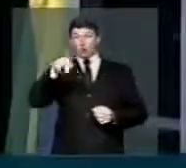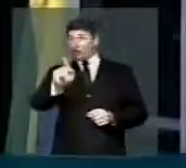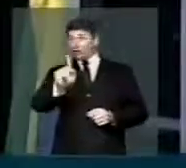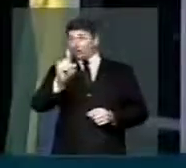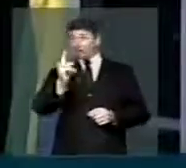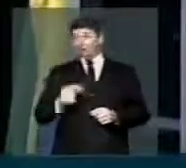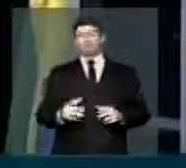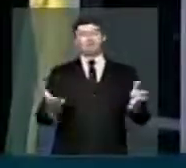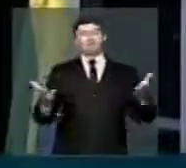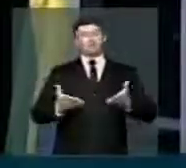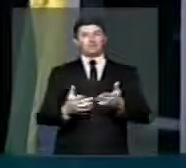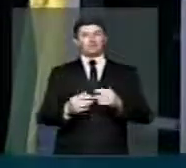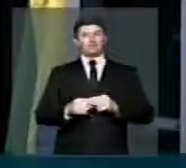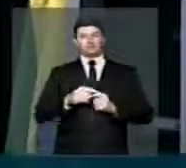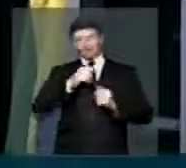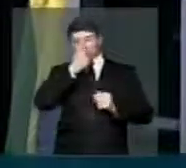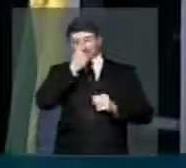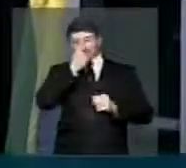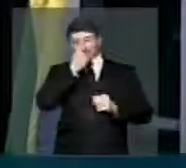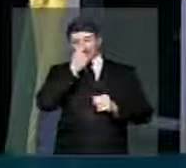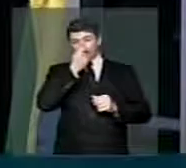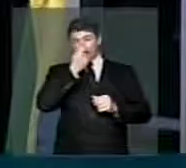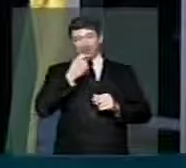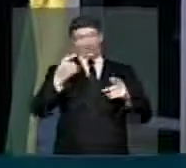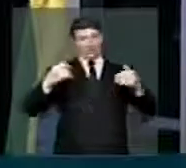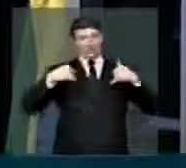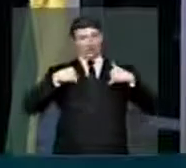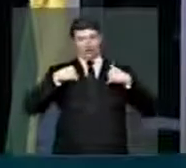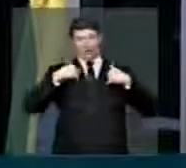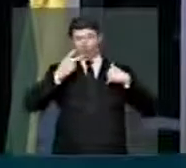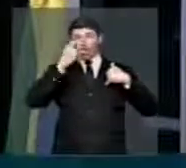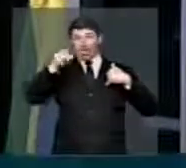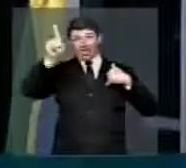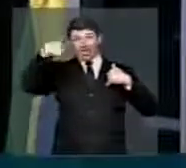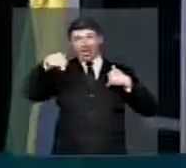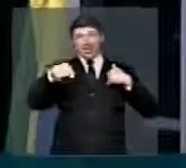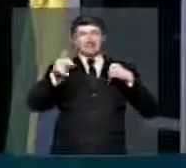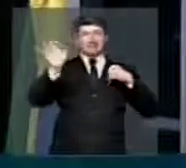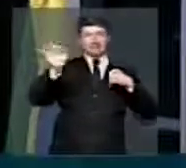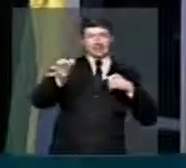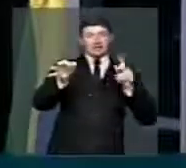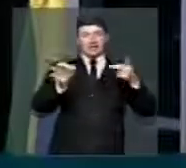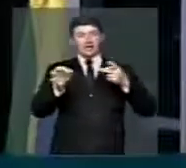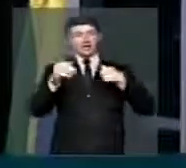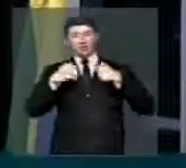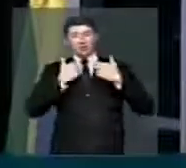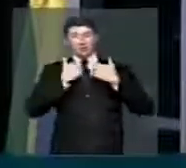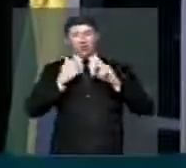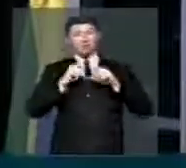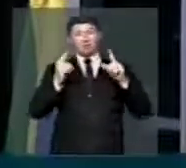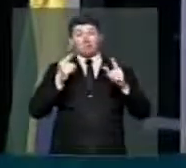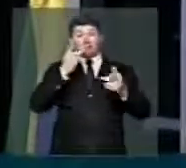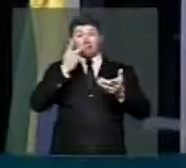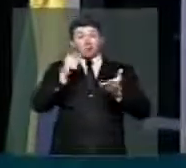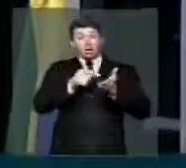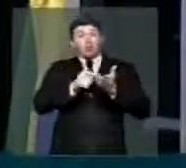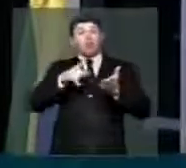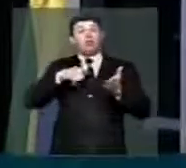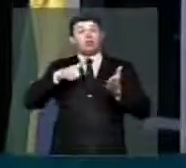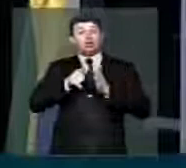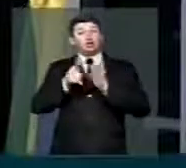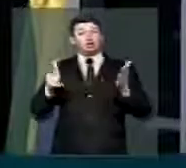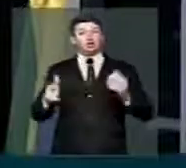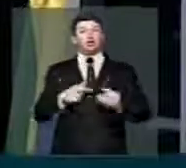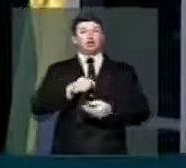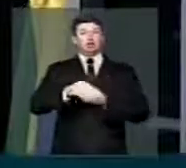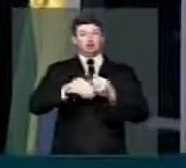agora envolvido, segundo denúncias, não cabe a nós fazermos aí nenhum tipo de afirmação, mas as denúncias é